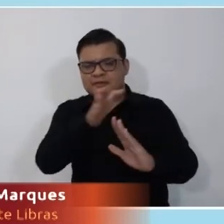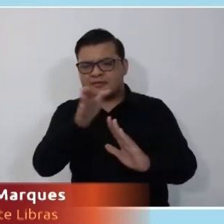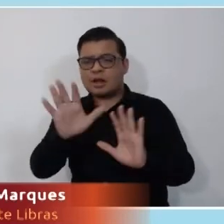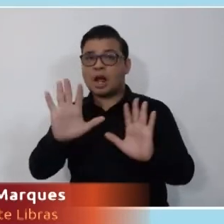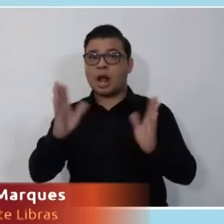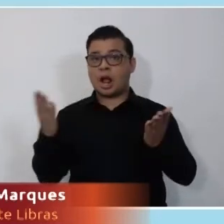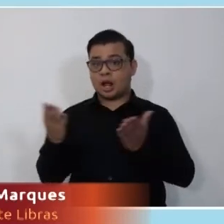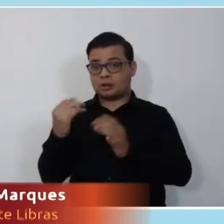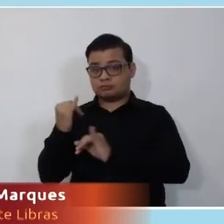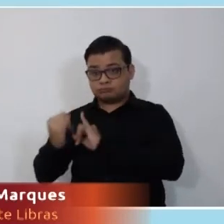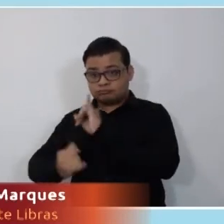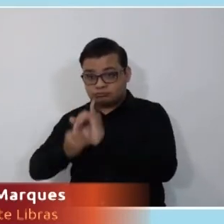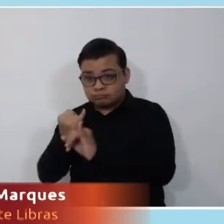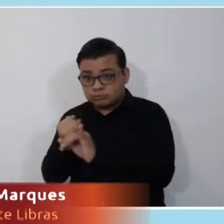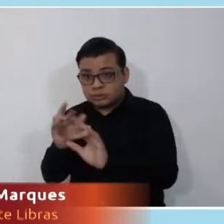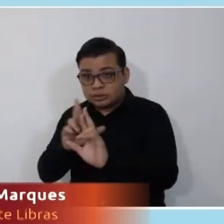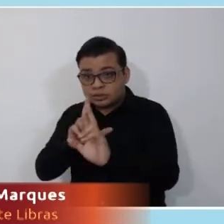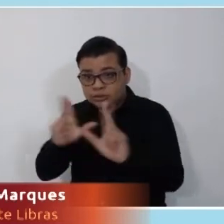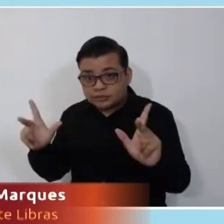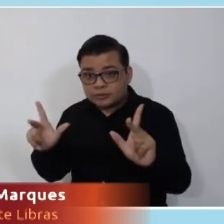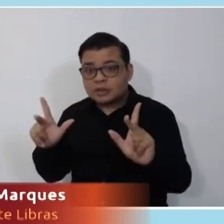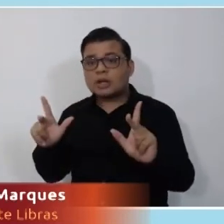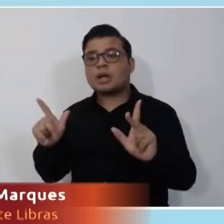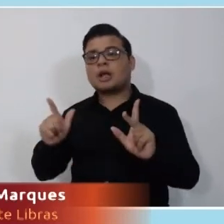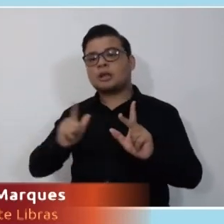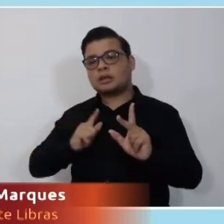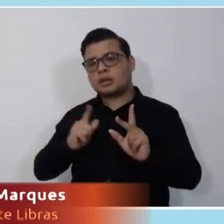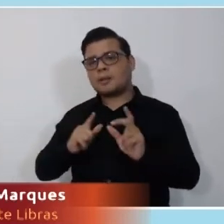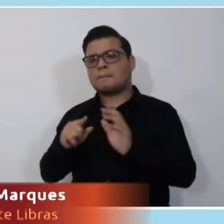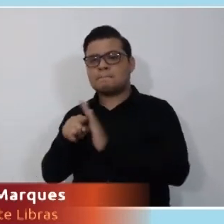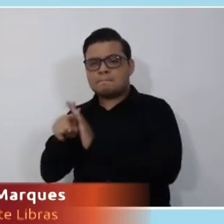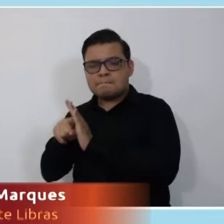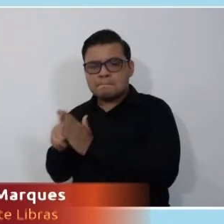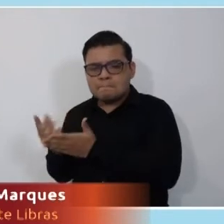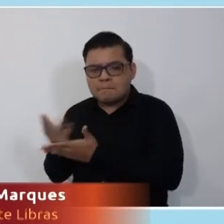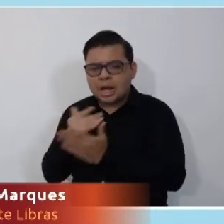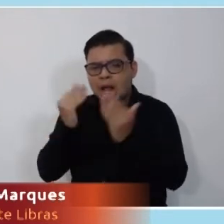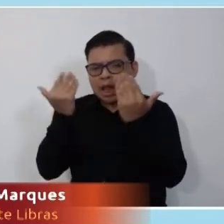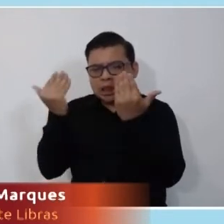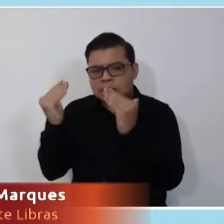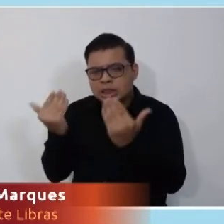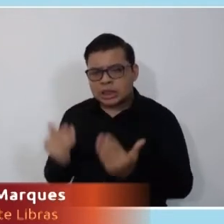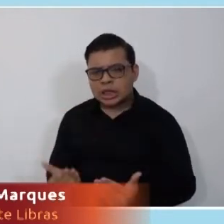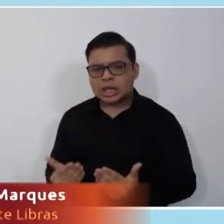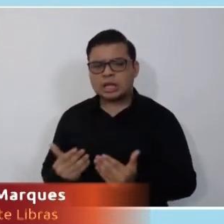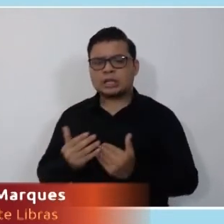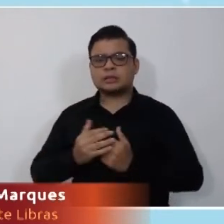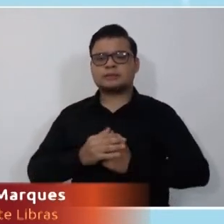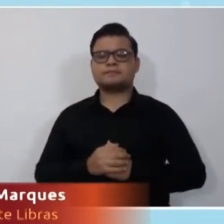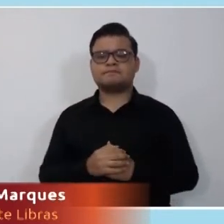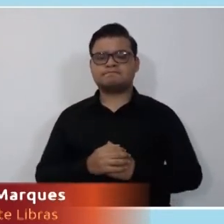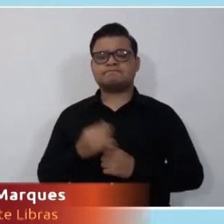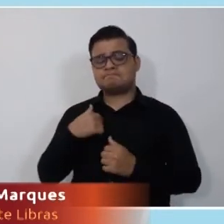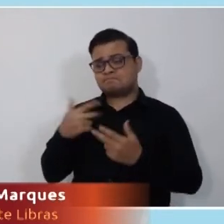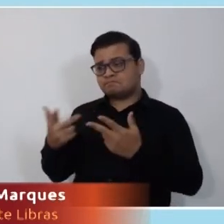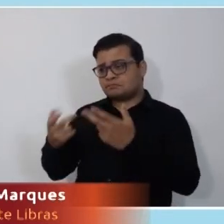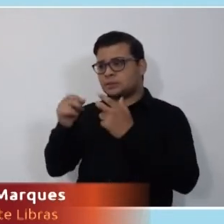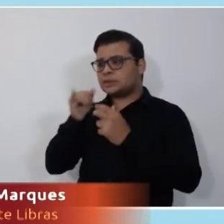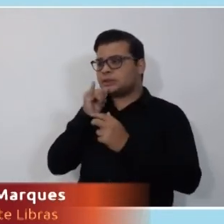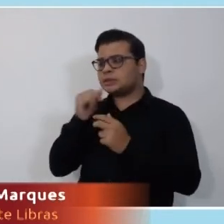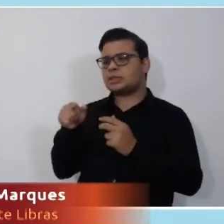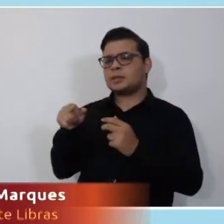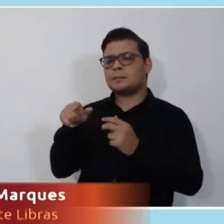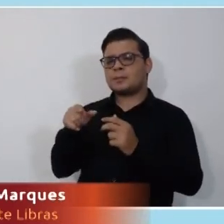essa pesquisa de forma anualizada, que aí você vai poder acompanhar a evolução da mobilidade, né? Coisa que